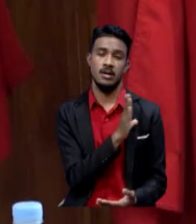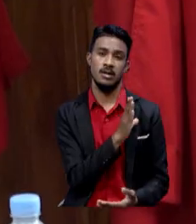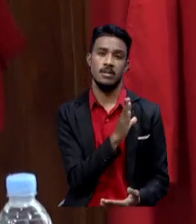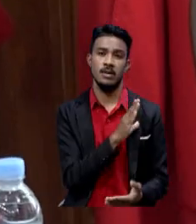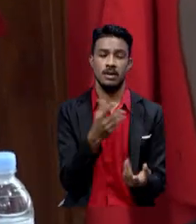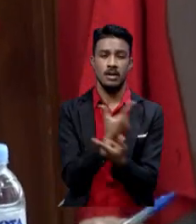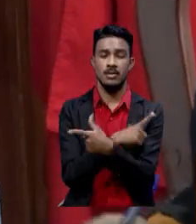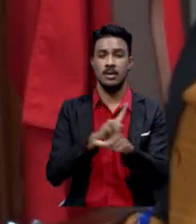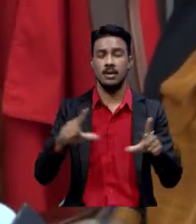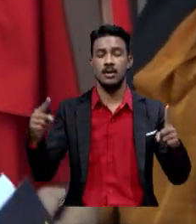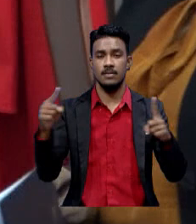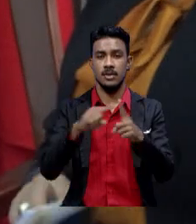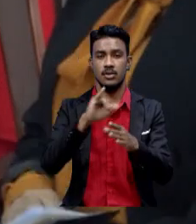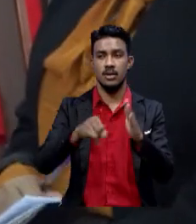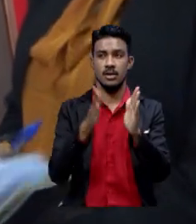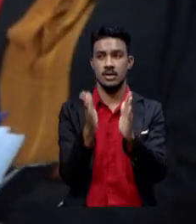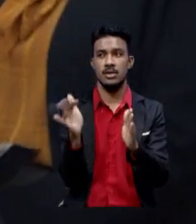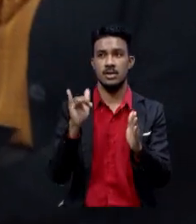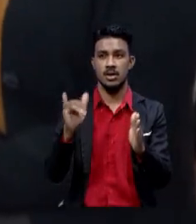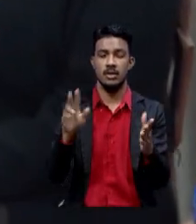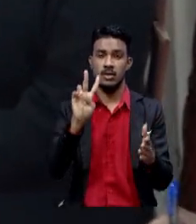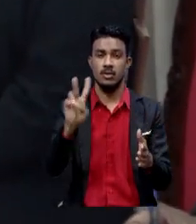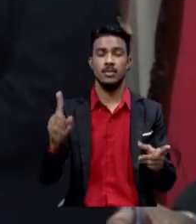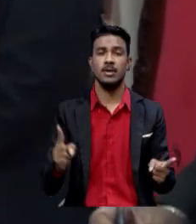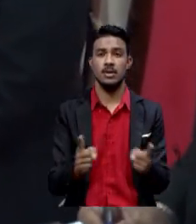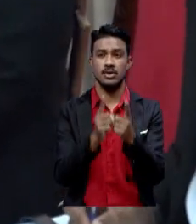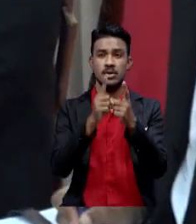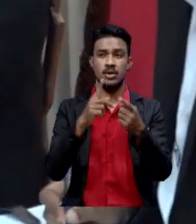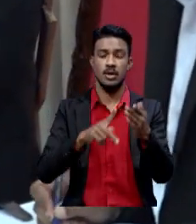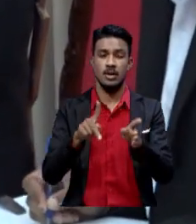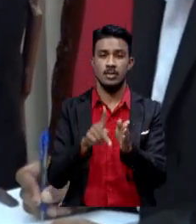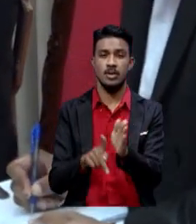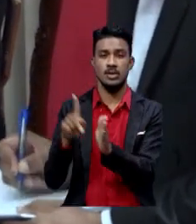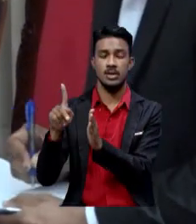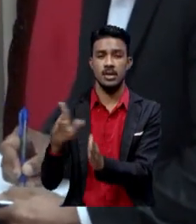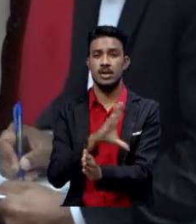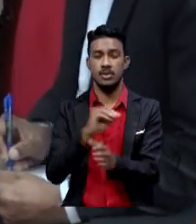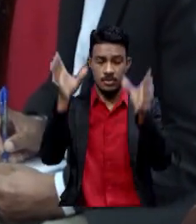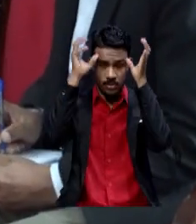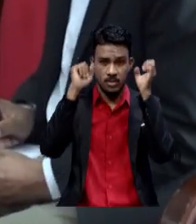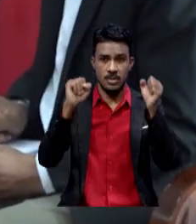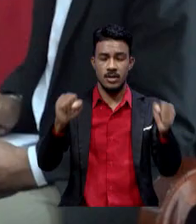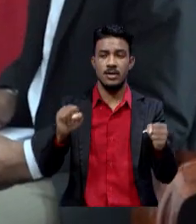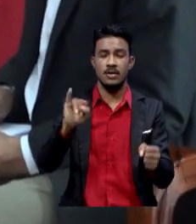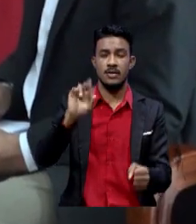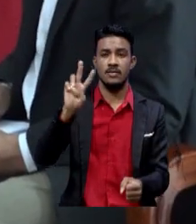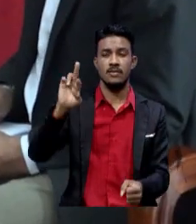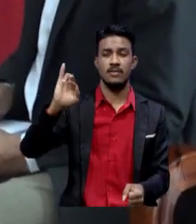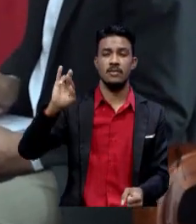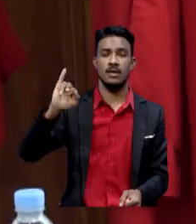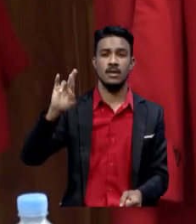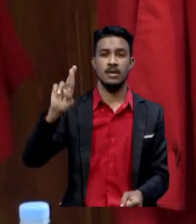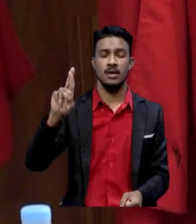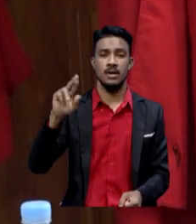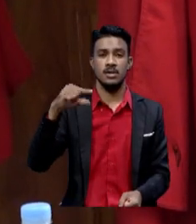sira. Ligado ao jornalista na Ingrua, nebe assor processo legal ne, presidente do Conselho de Imprensa, Virgílio Guterres Ateten, de dar ne,